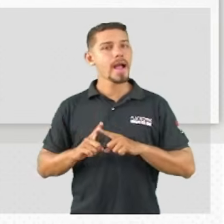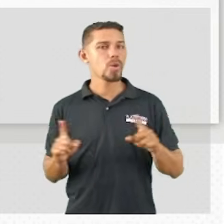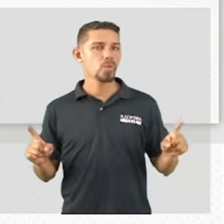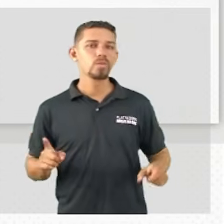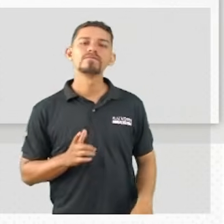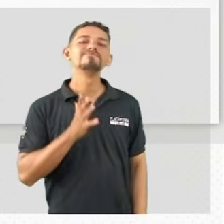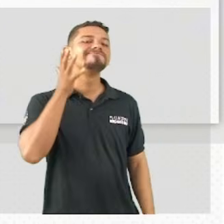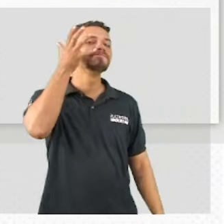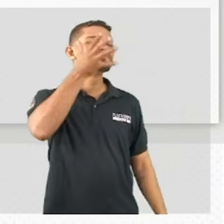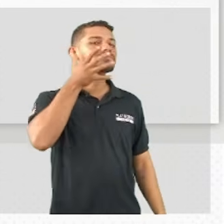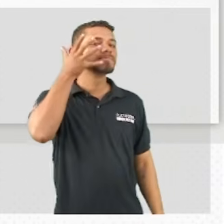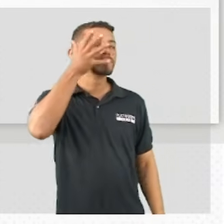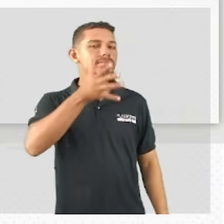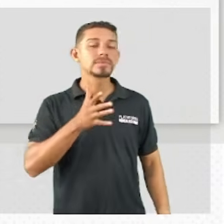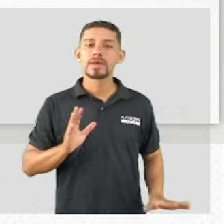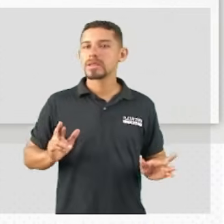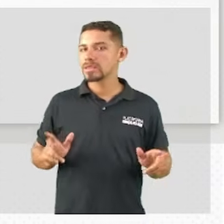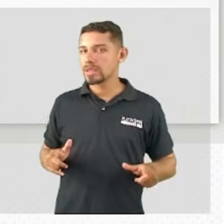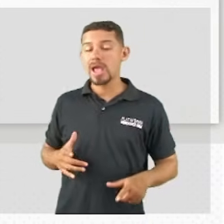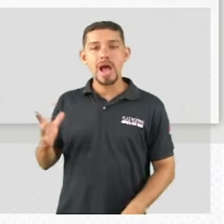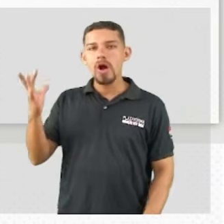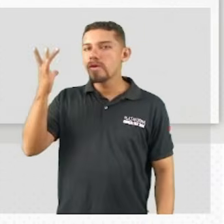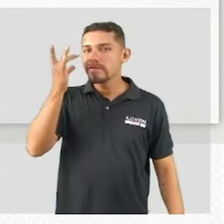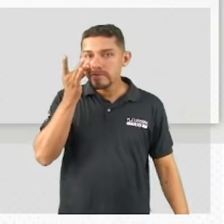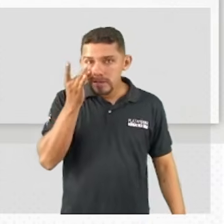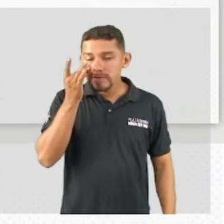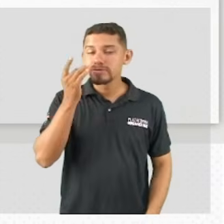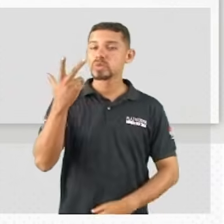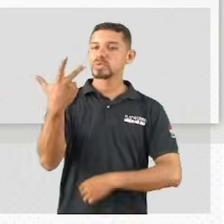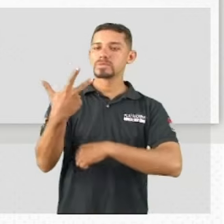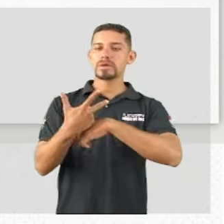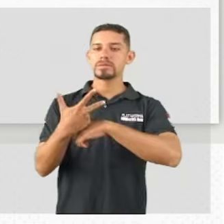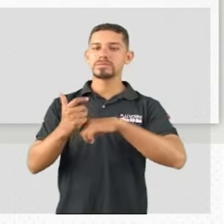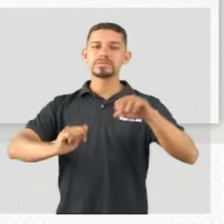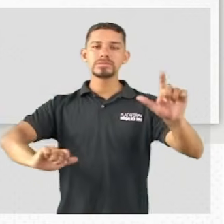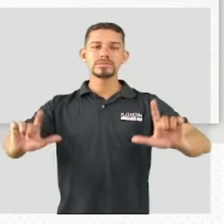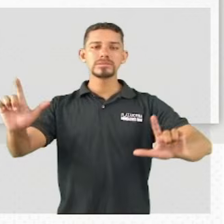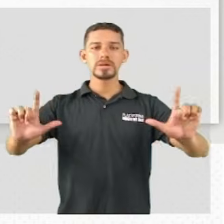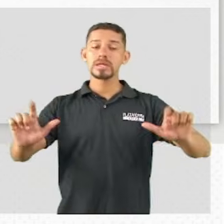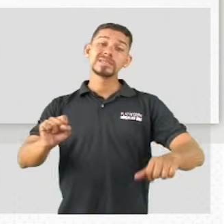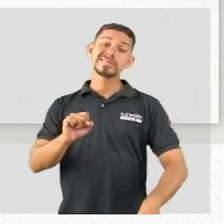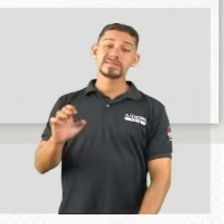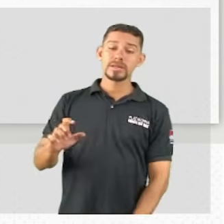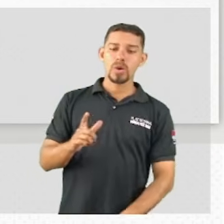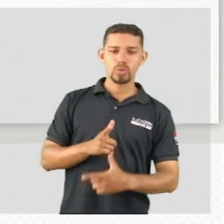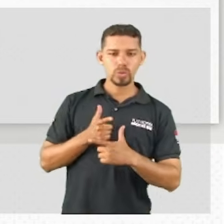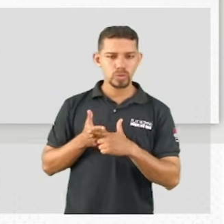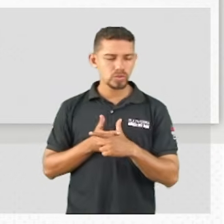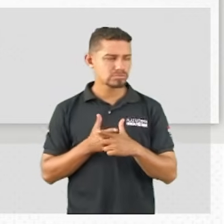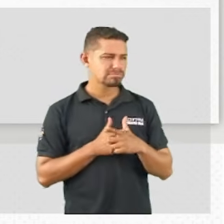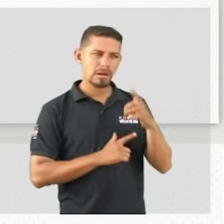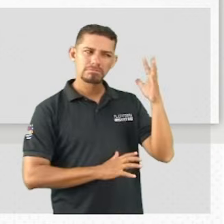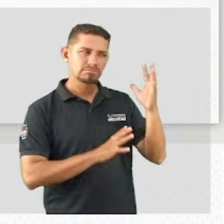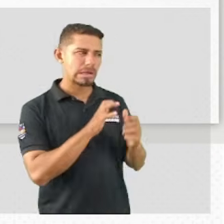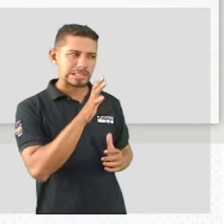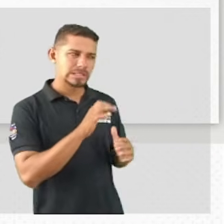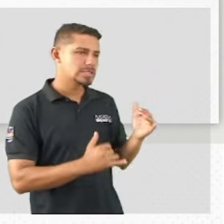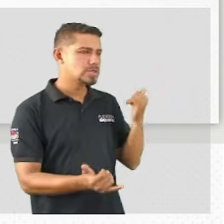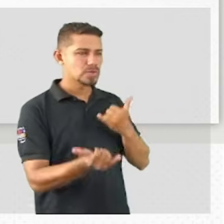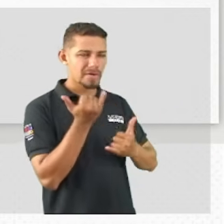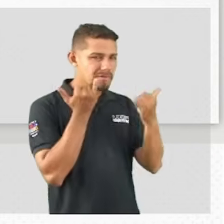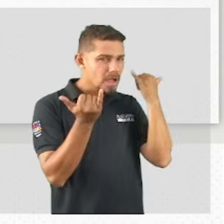Agora, a oralidade ali é algo ao vivo, né? Então, eles estão participando, se tiver algum problema, alguma informação,